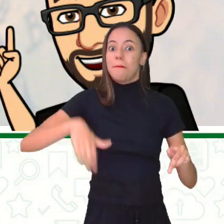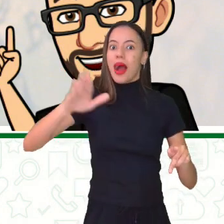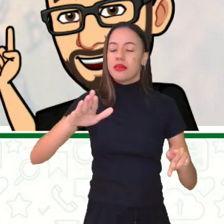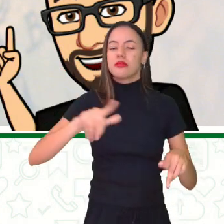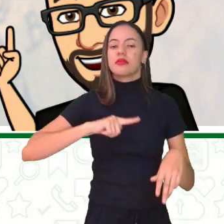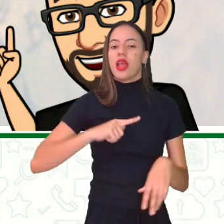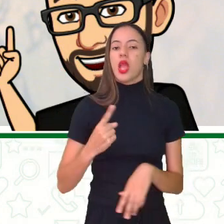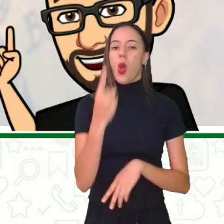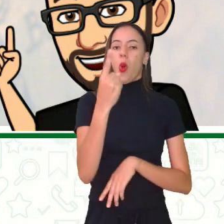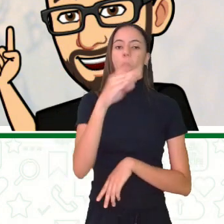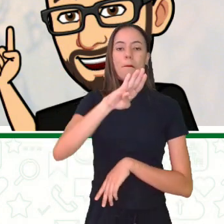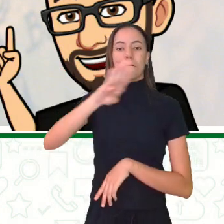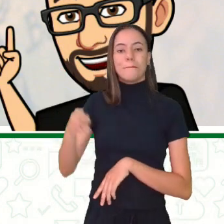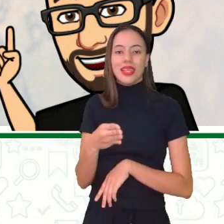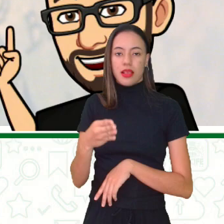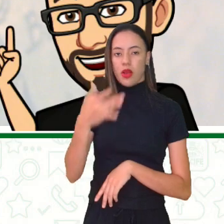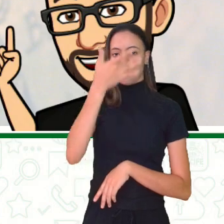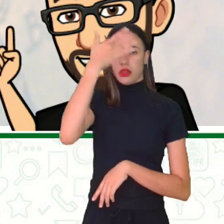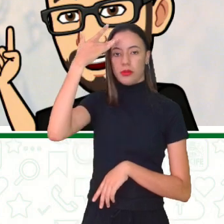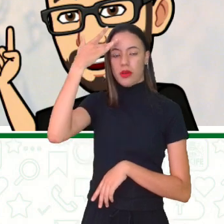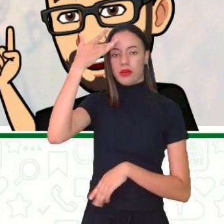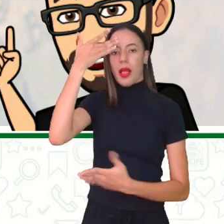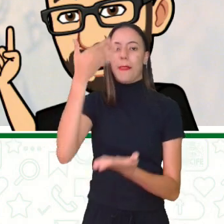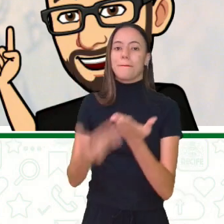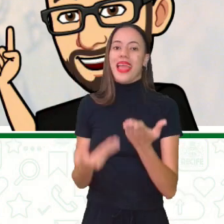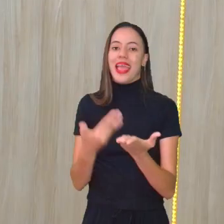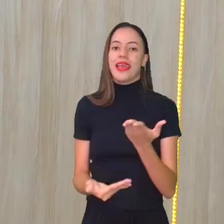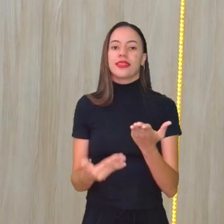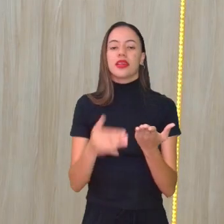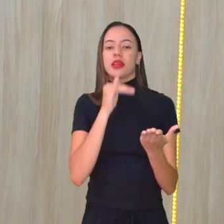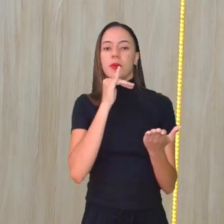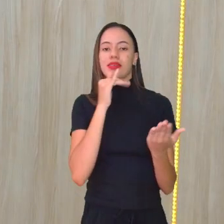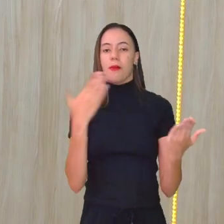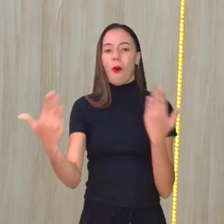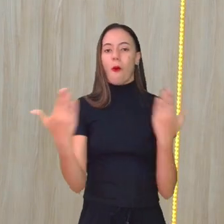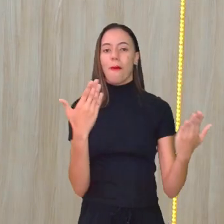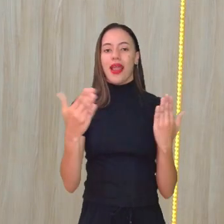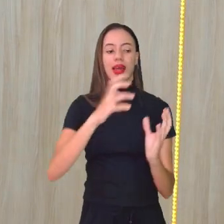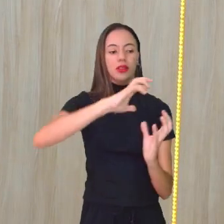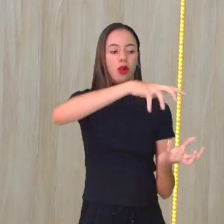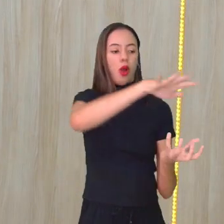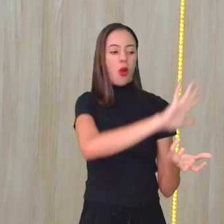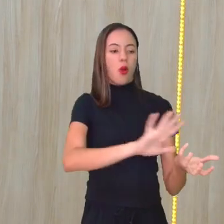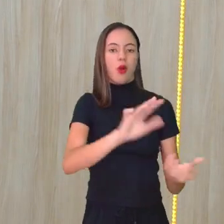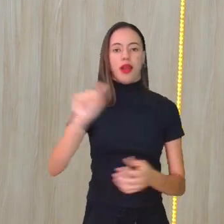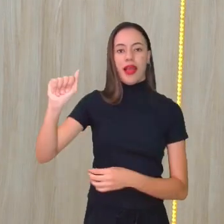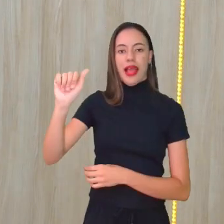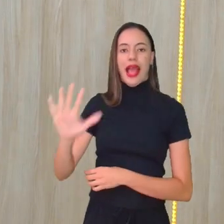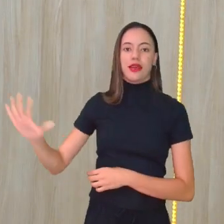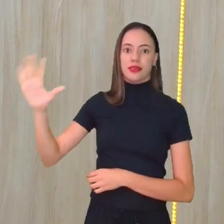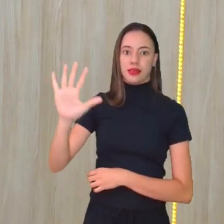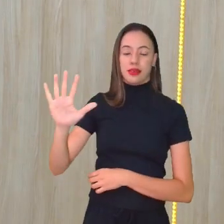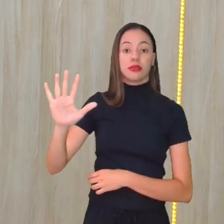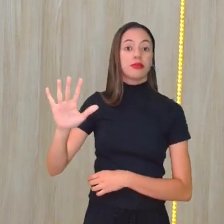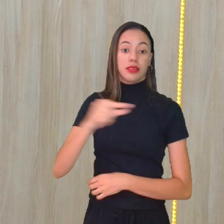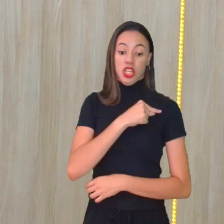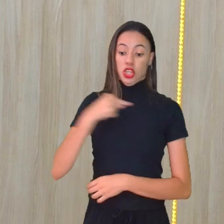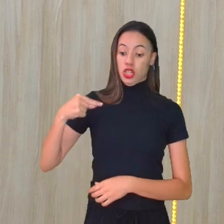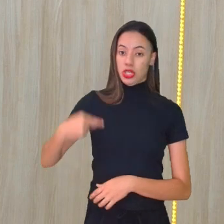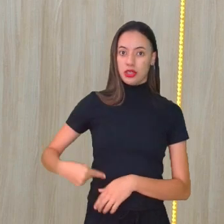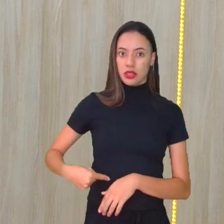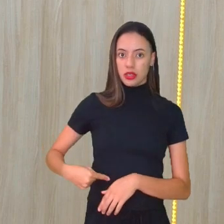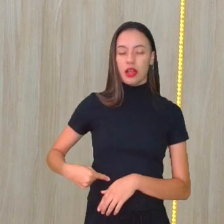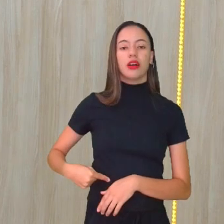pessoas. Perde aí para o continente, né, asiático, né? Continente asiático, onde só a China, no